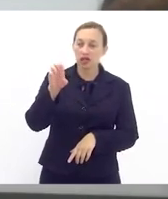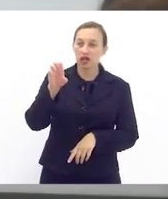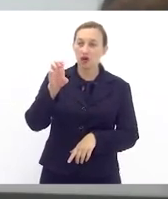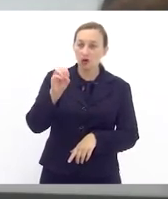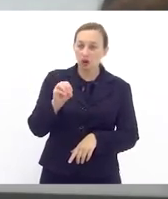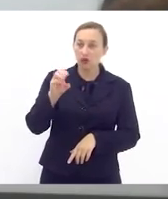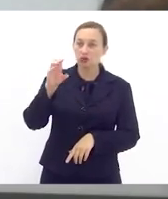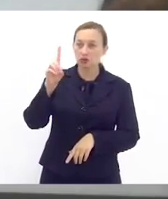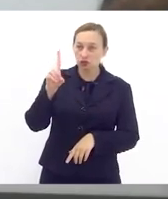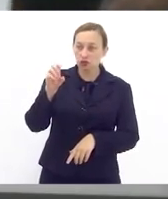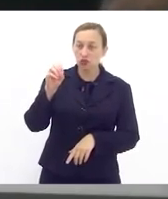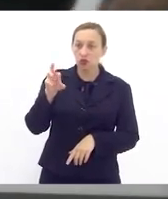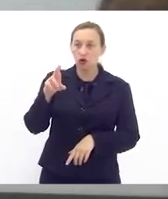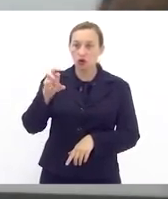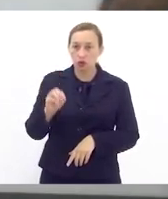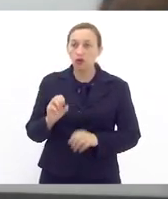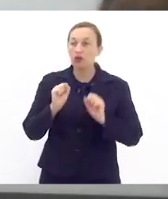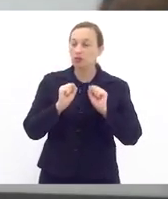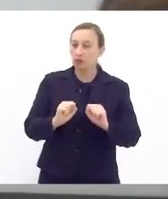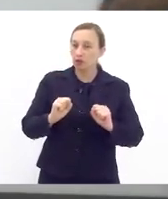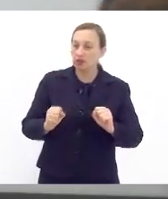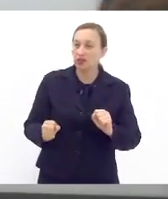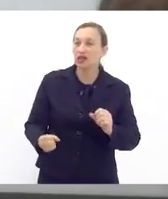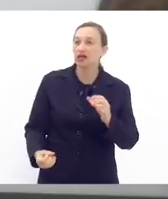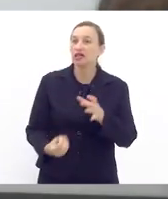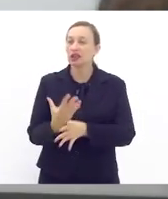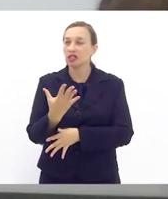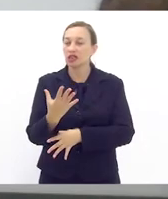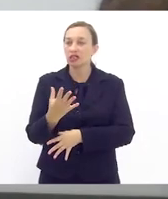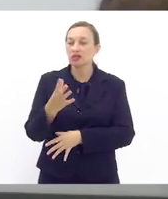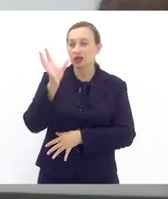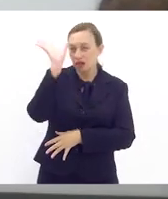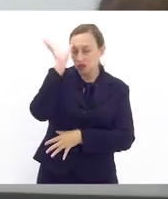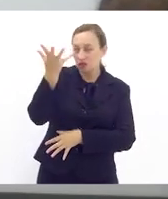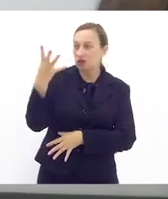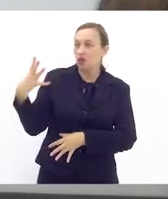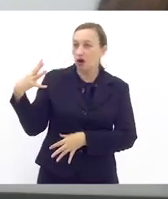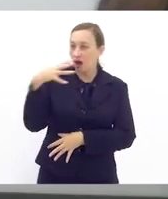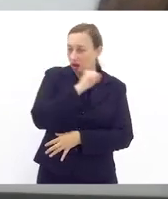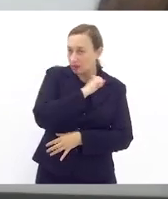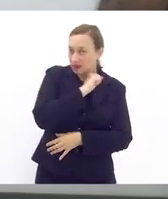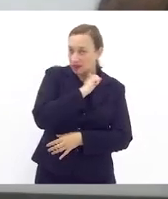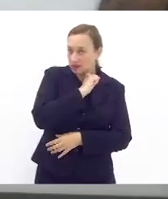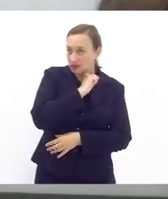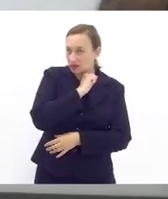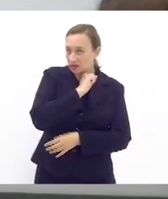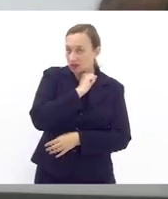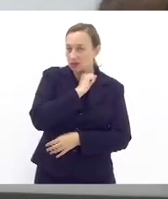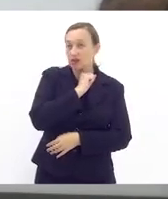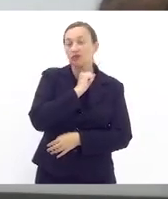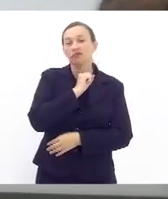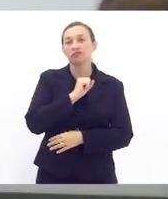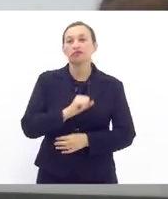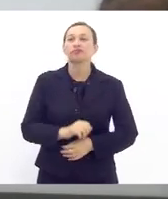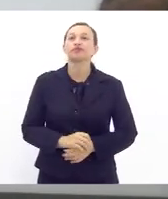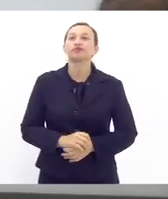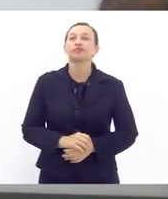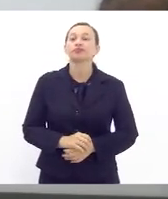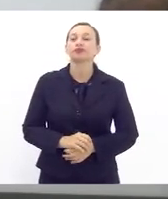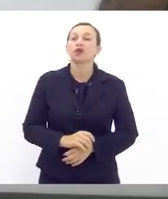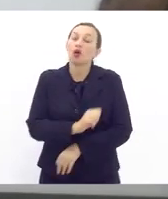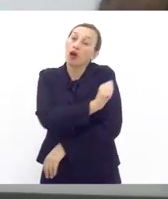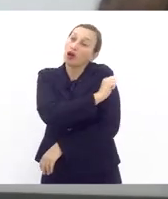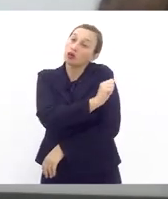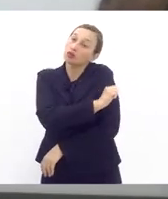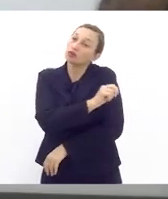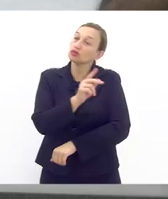a gente possa tá construindo uma solução rápida e sem colocar os alunos